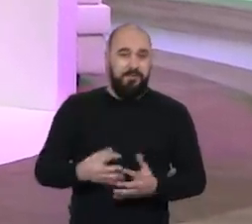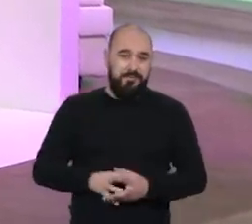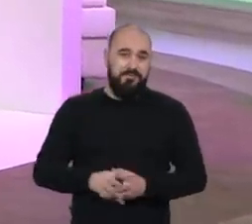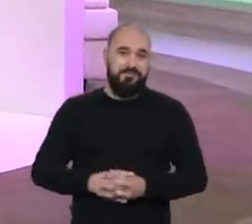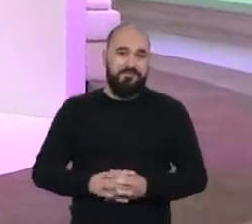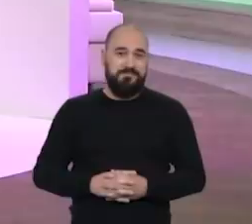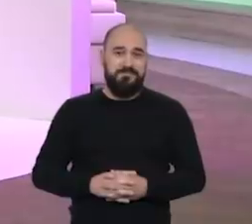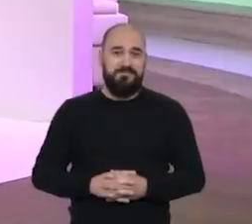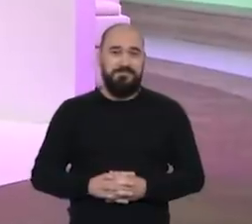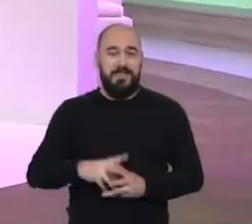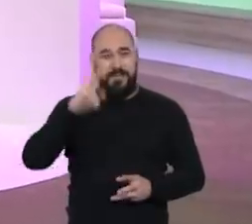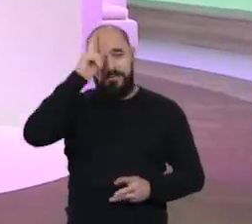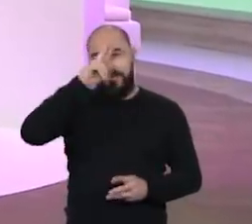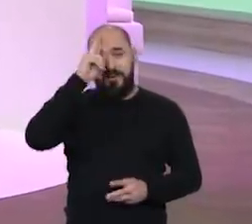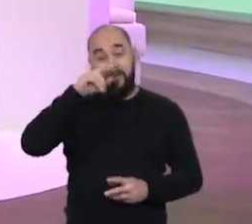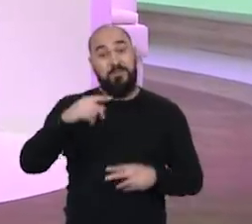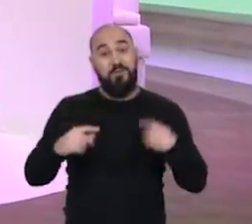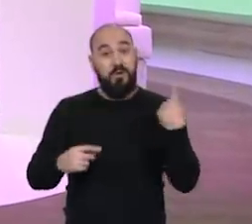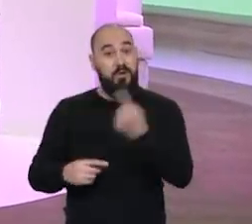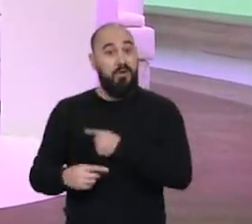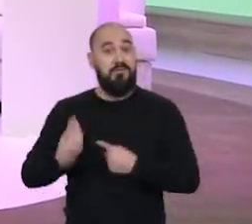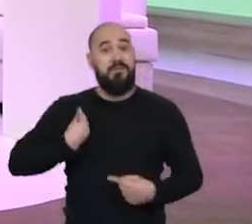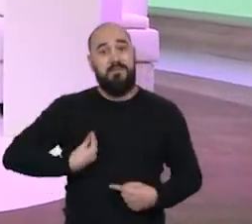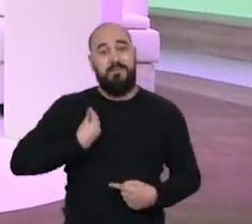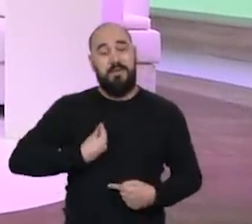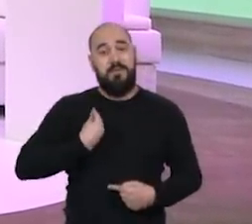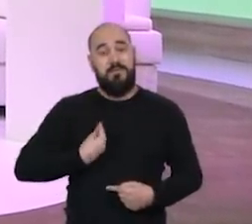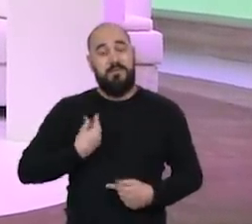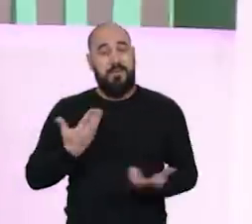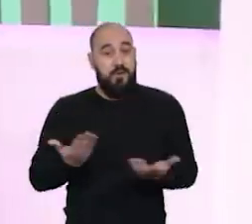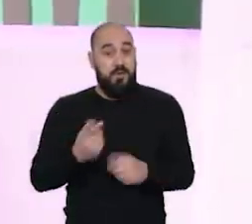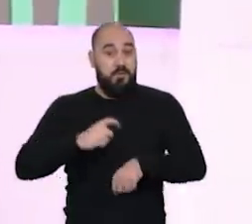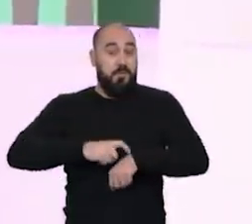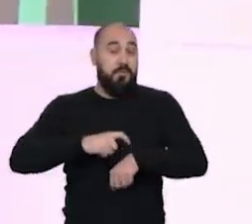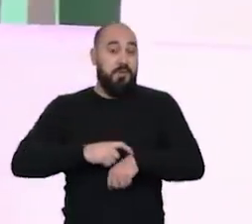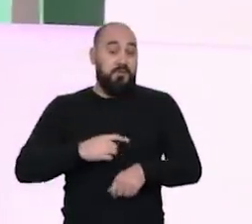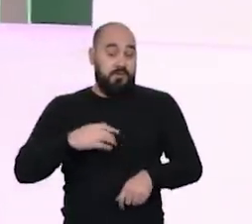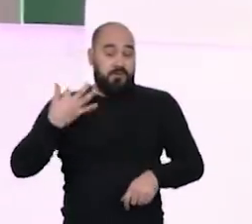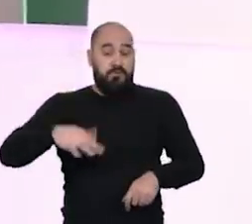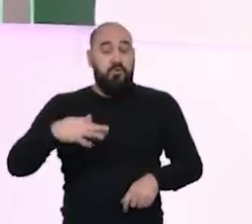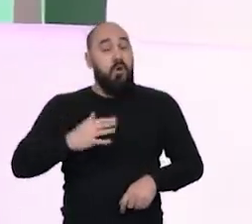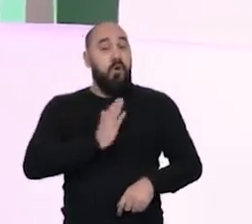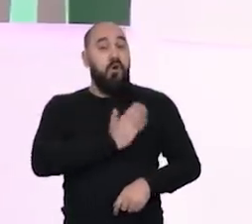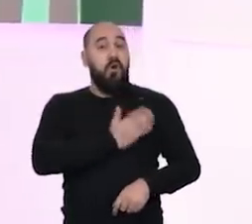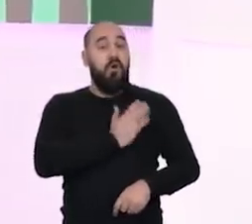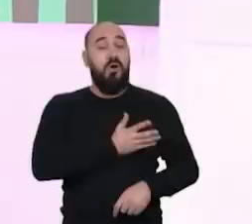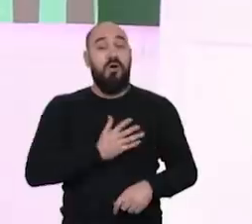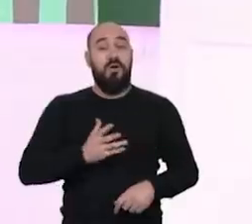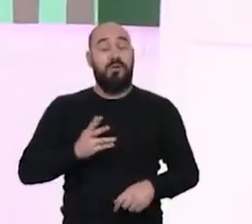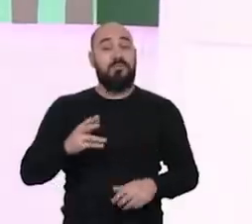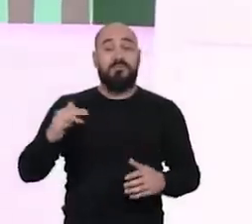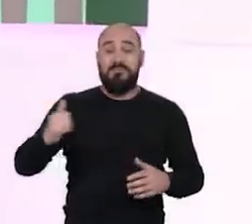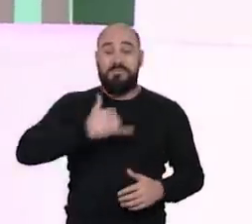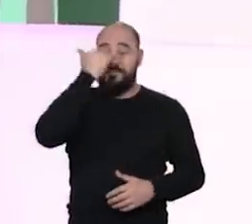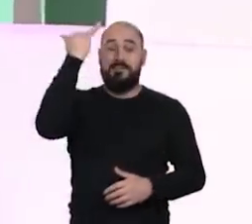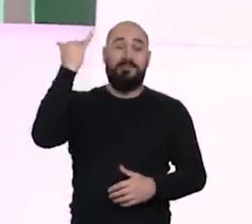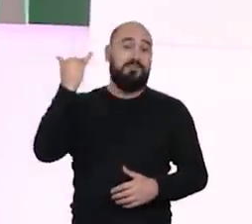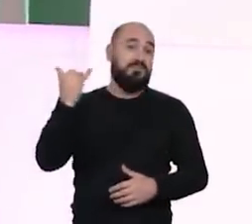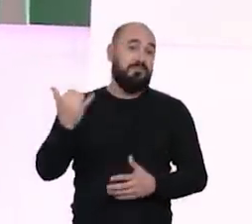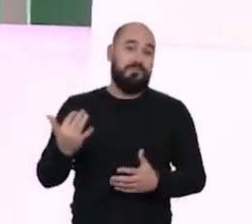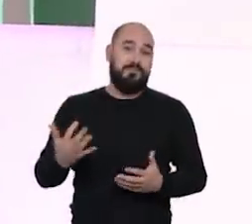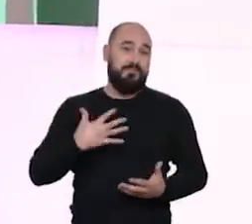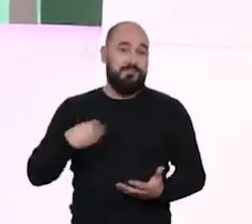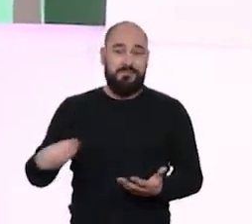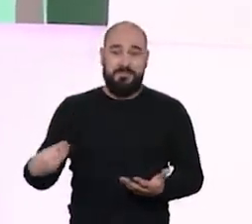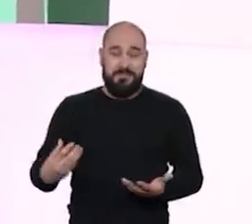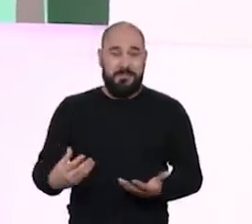as histórias que nós convivemos aqui neste momento, sentindo dores de pais que passaram por tragédias. Você sabe o